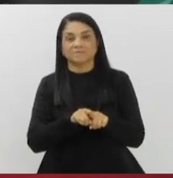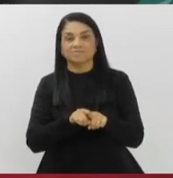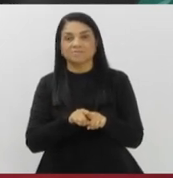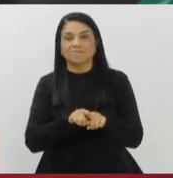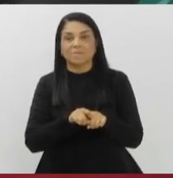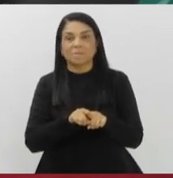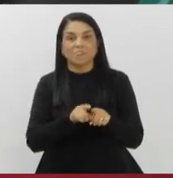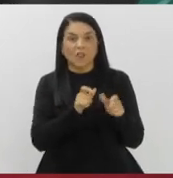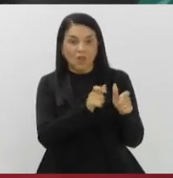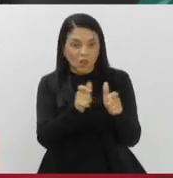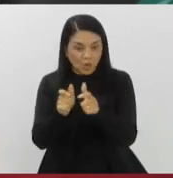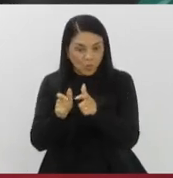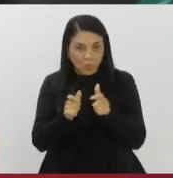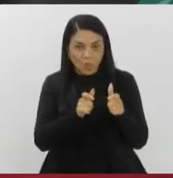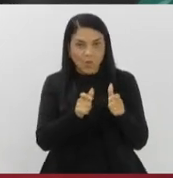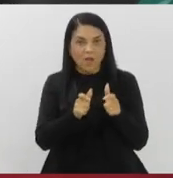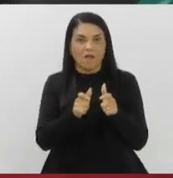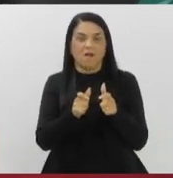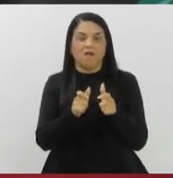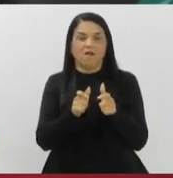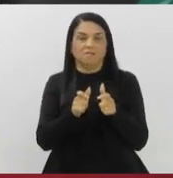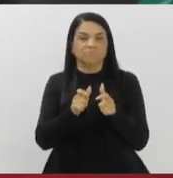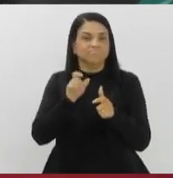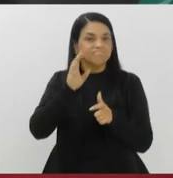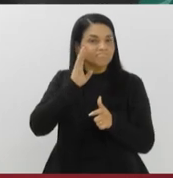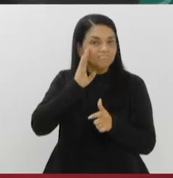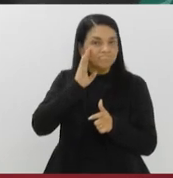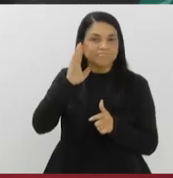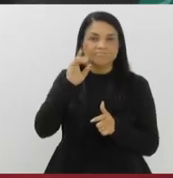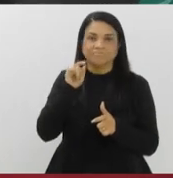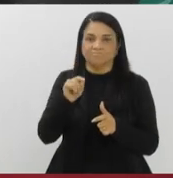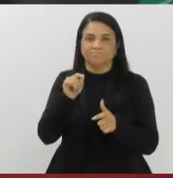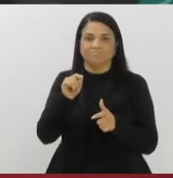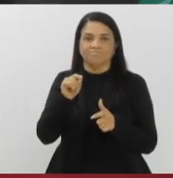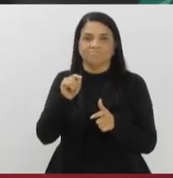esses lugares, né, são para a gente